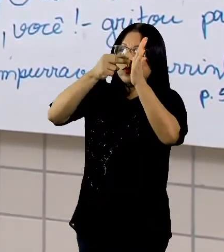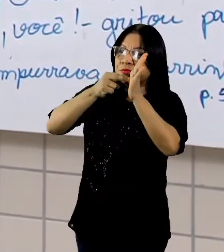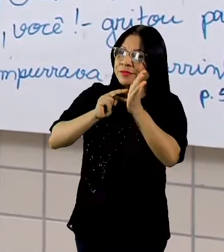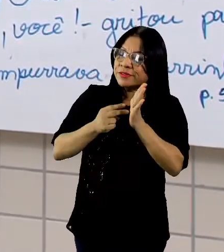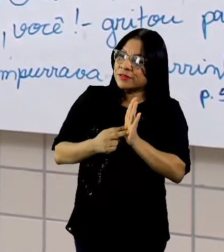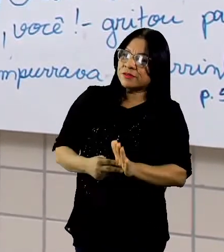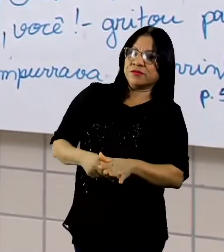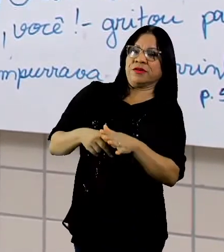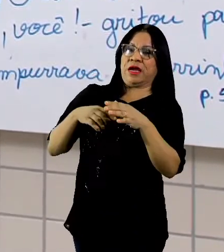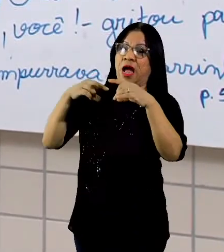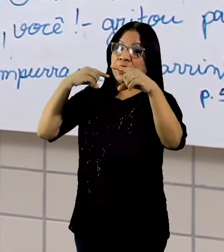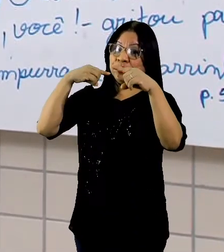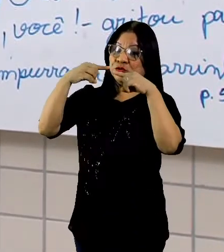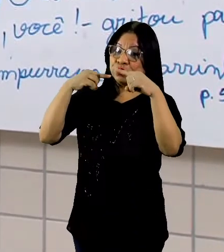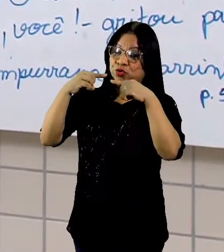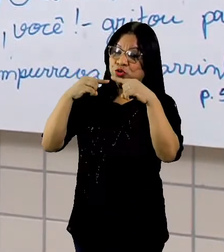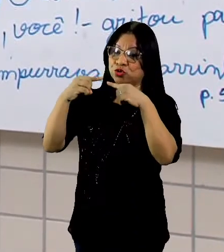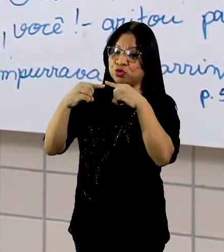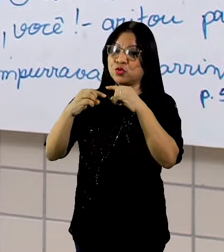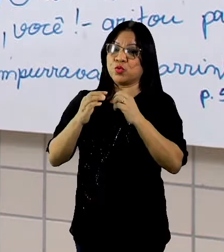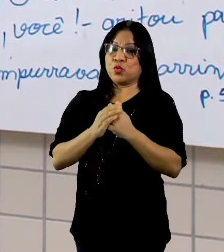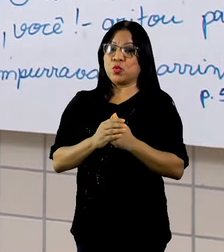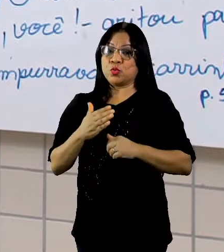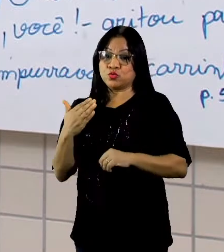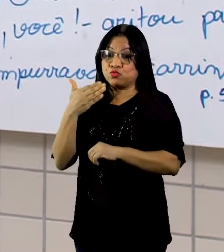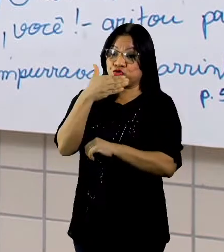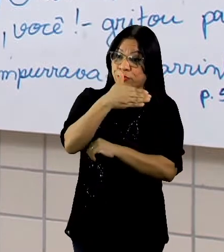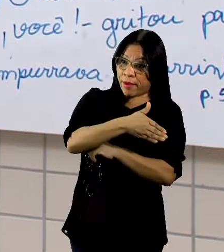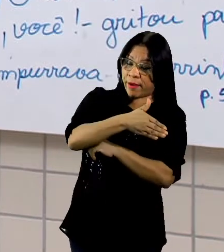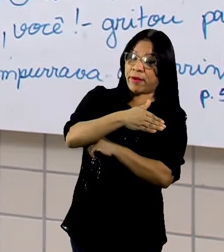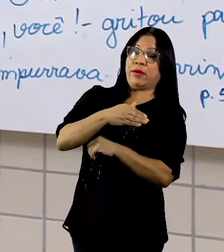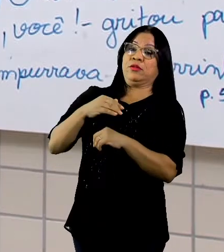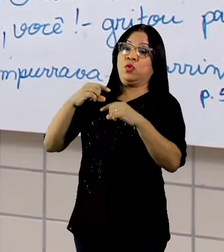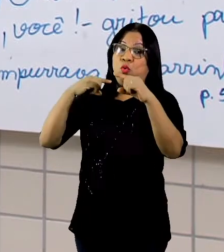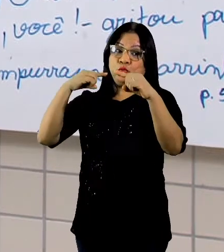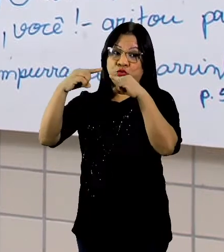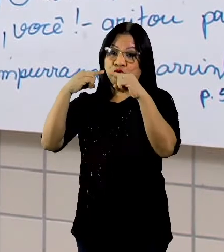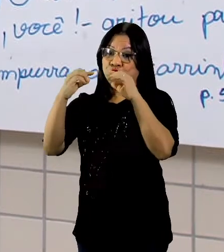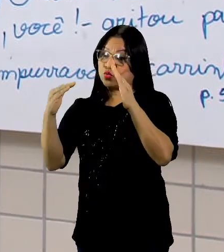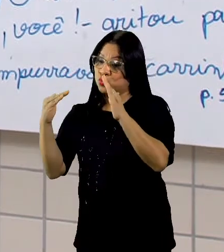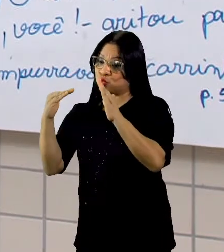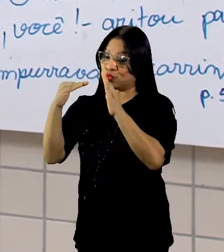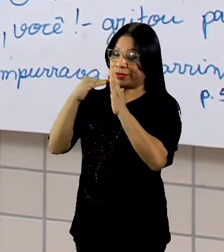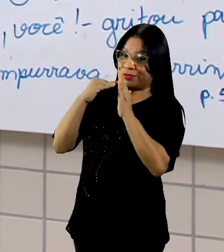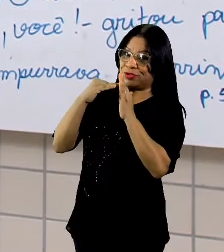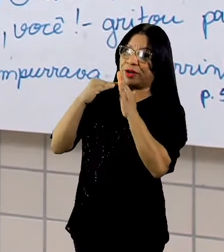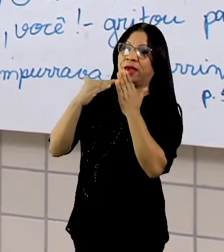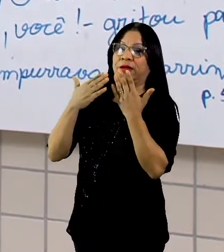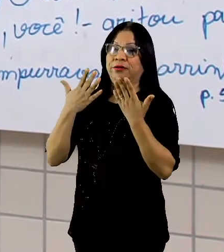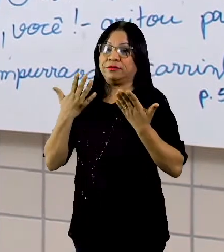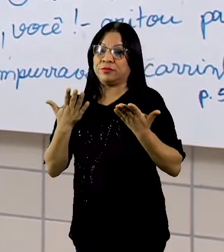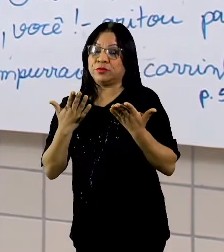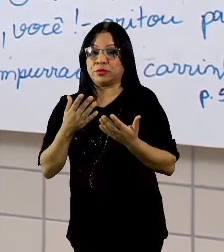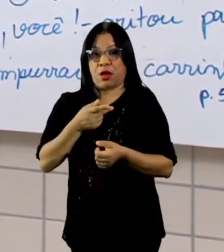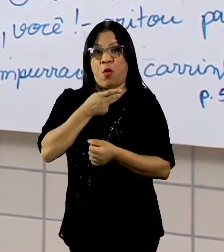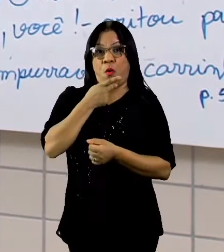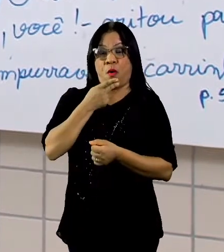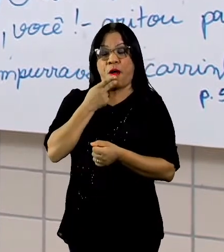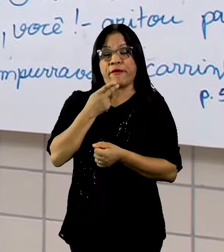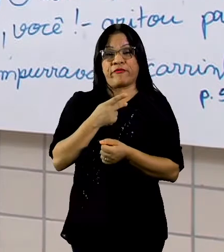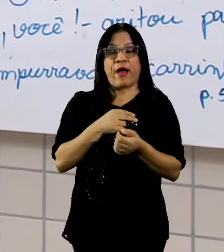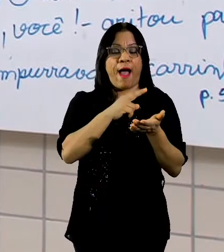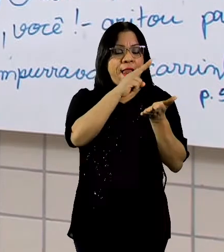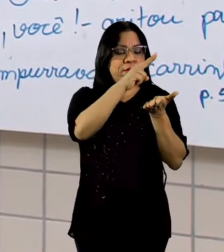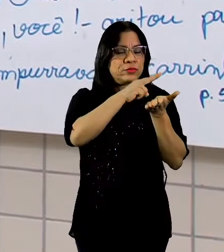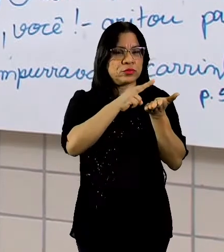discurso direto. Discurso indireto, fala do narrador. Neste caso aqui, a fala em primeira pessoa,